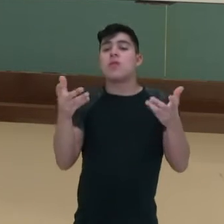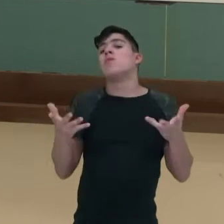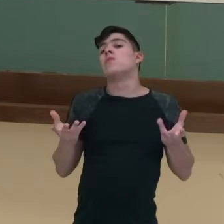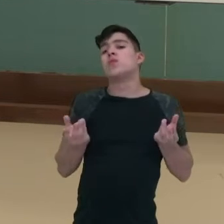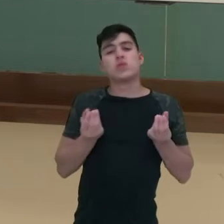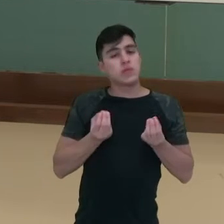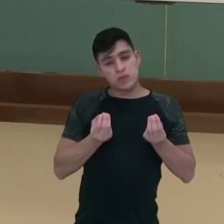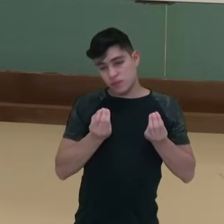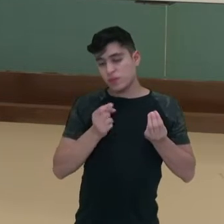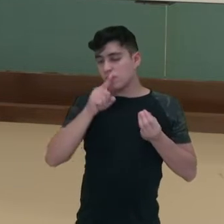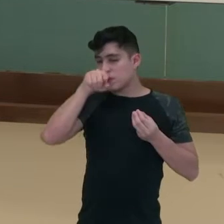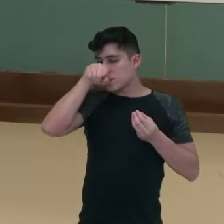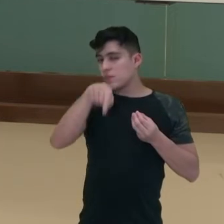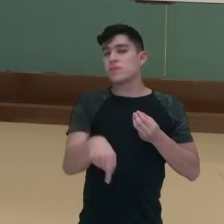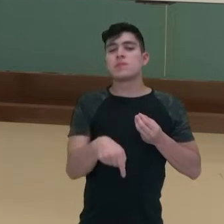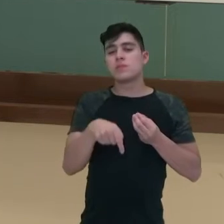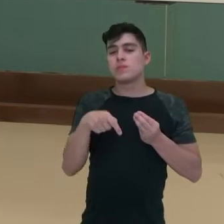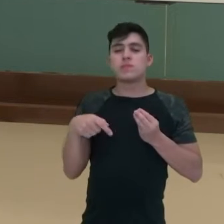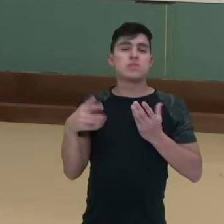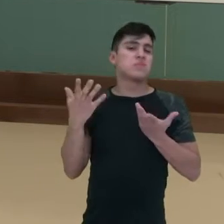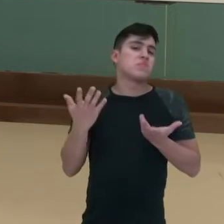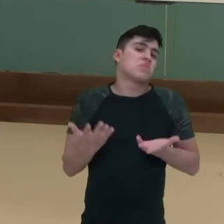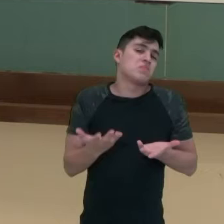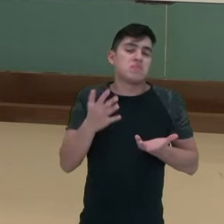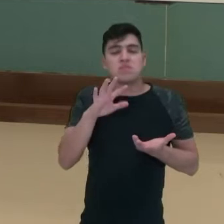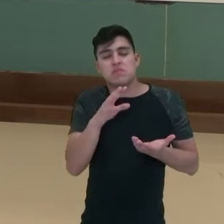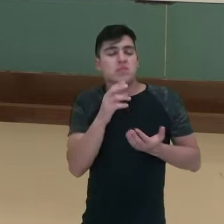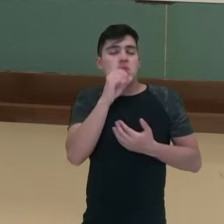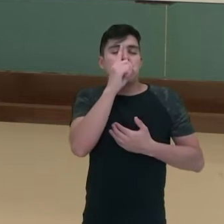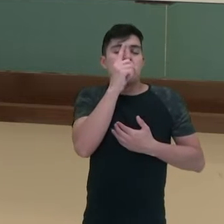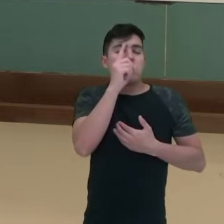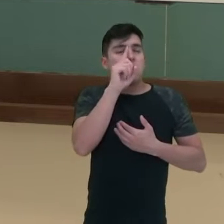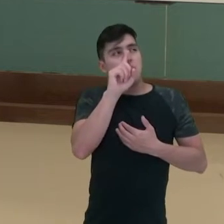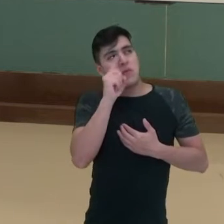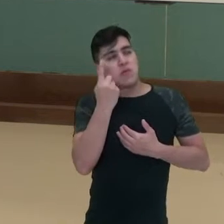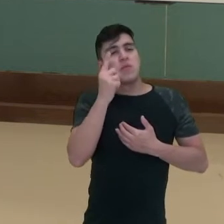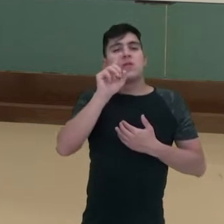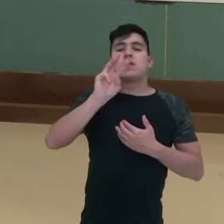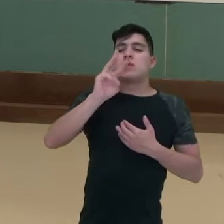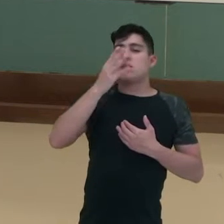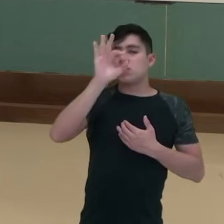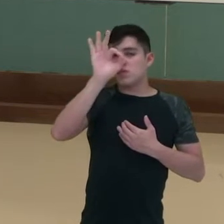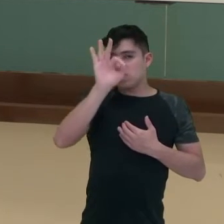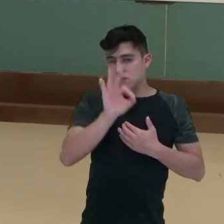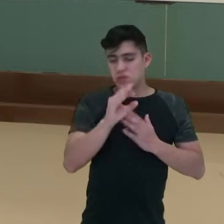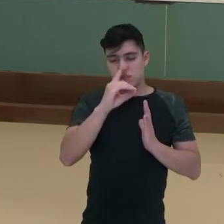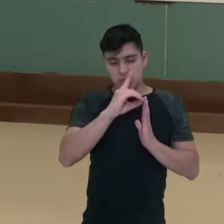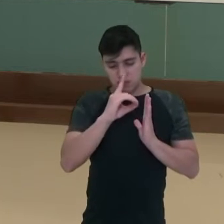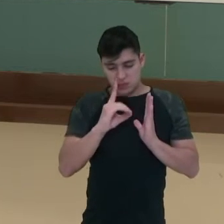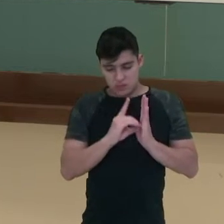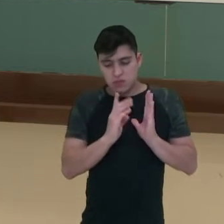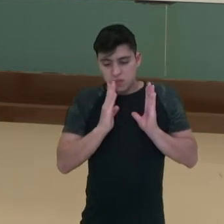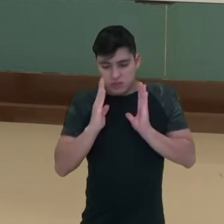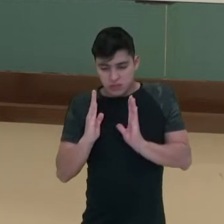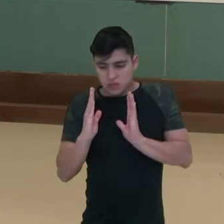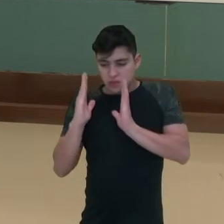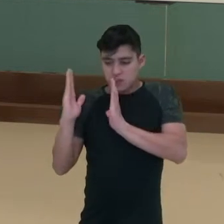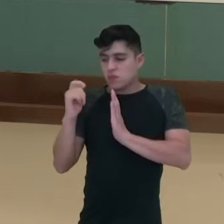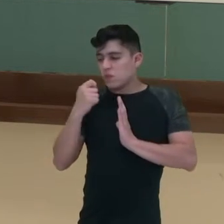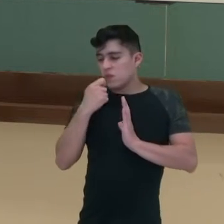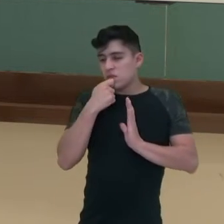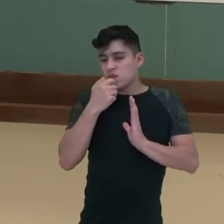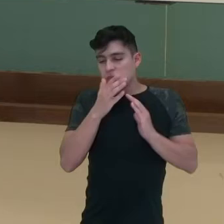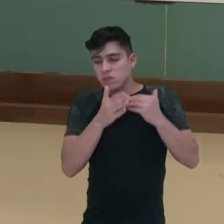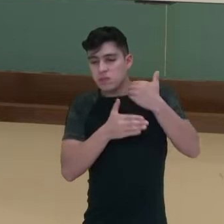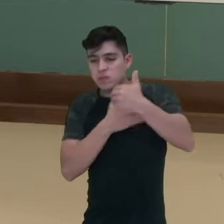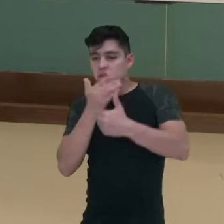acontece a cada década, de 1 a 3% a cada década. Então, ainda, como